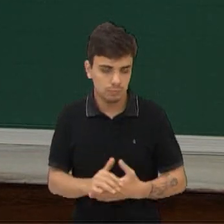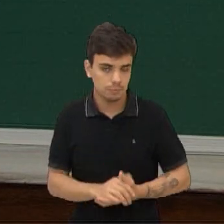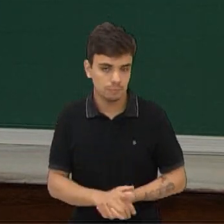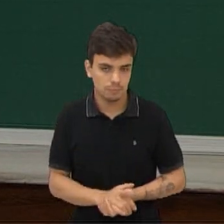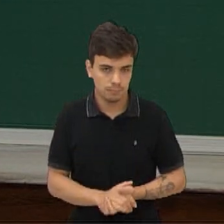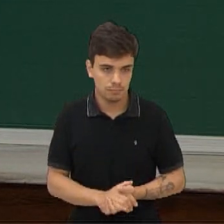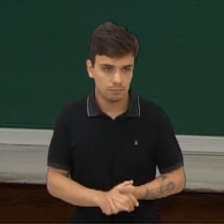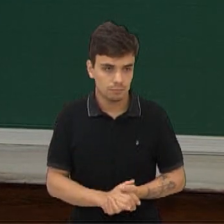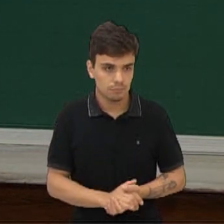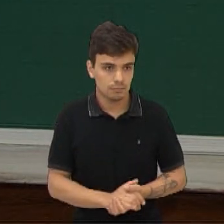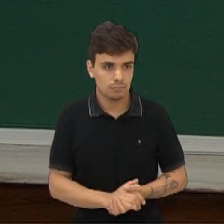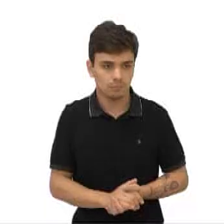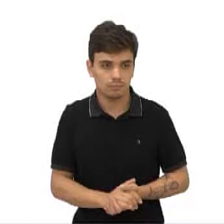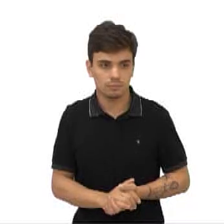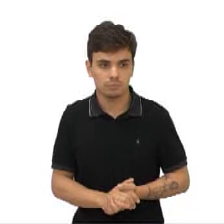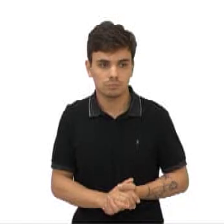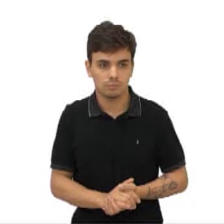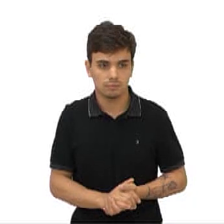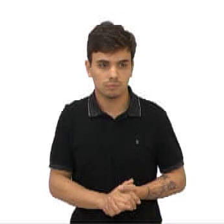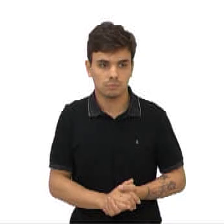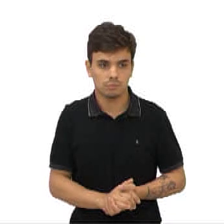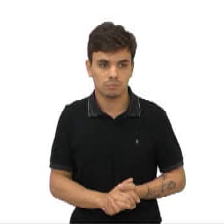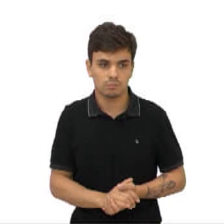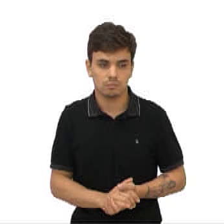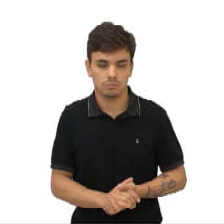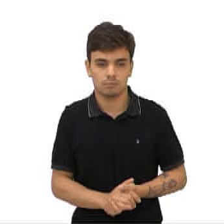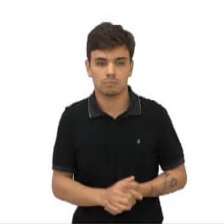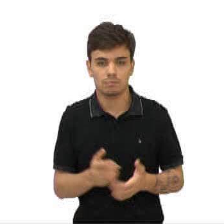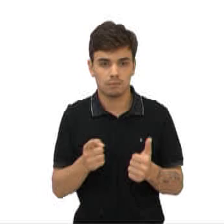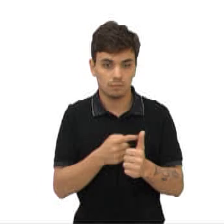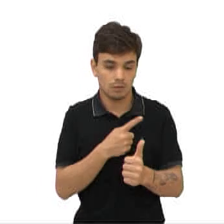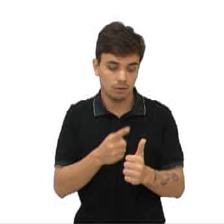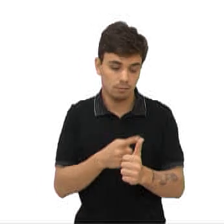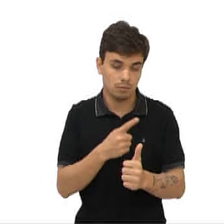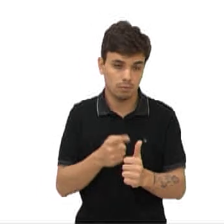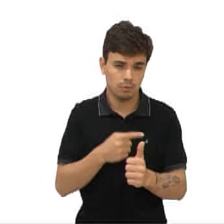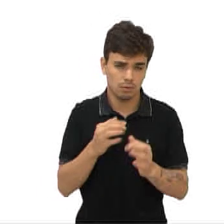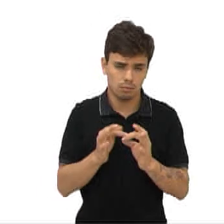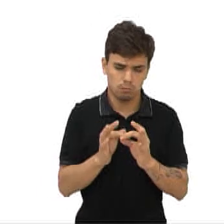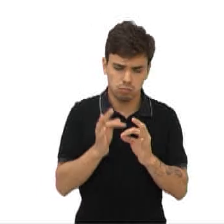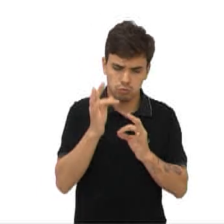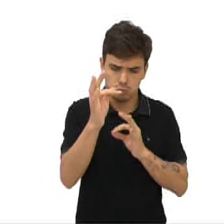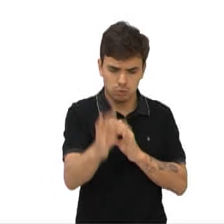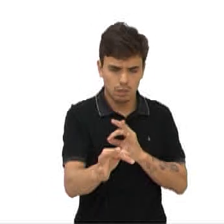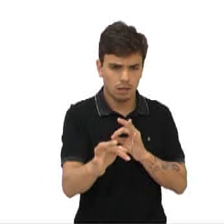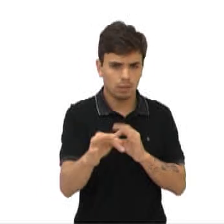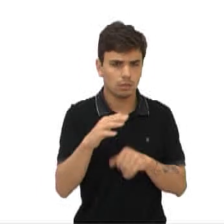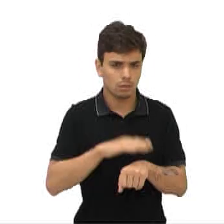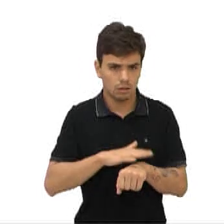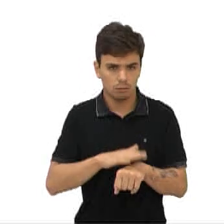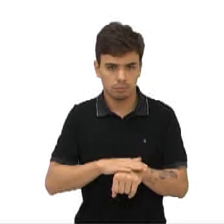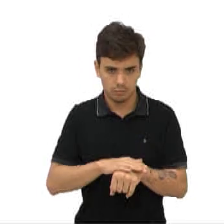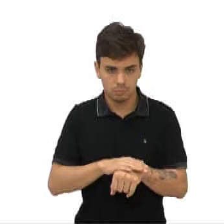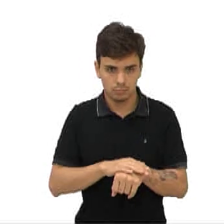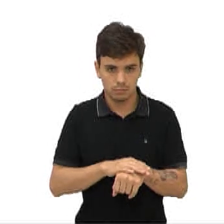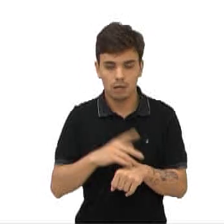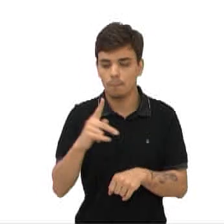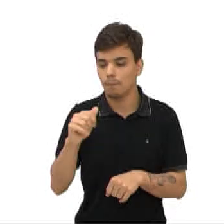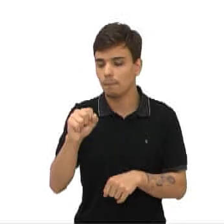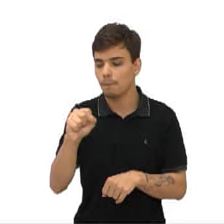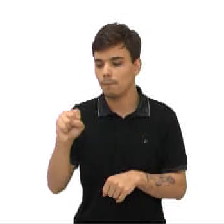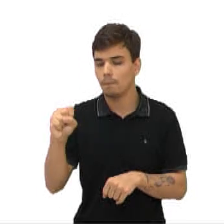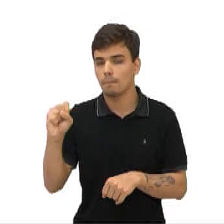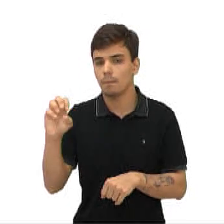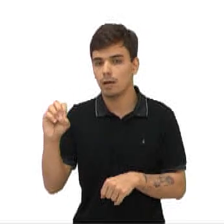né? Então, a gente tem aqui, no primeiro, avançam no tempo com passos mais largos, é